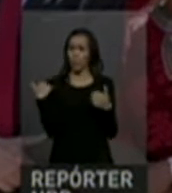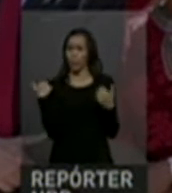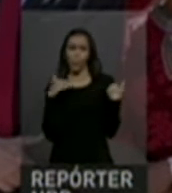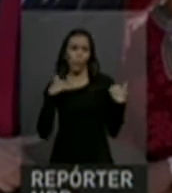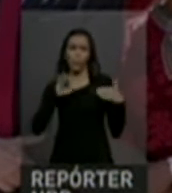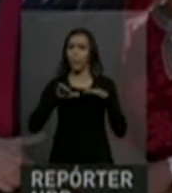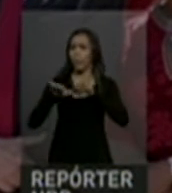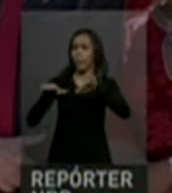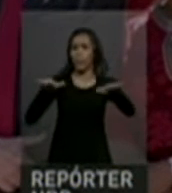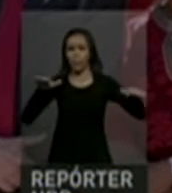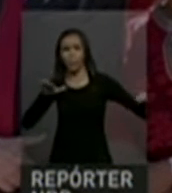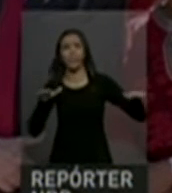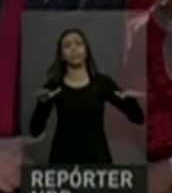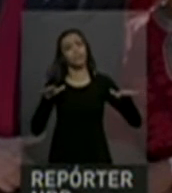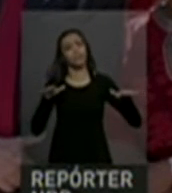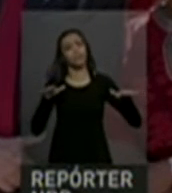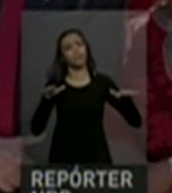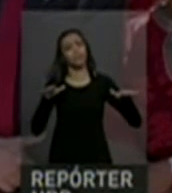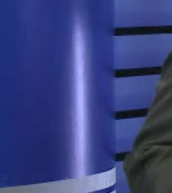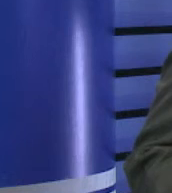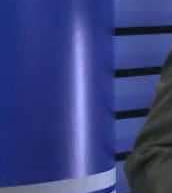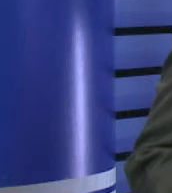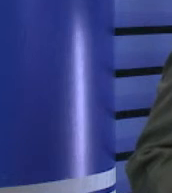mobilizados e em paz.